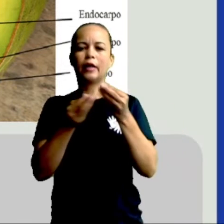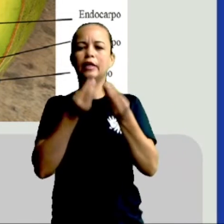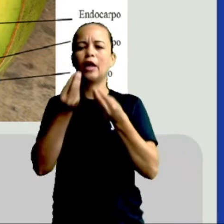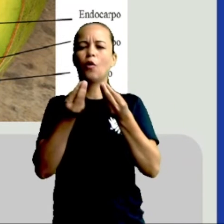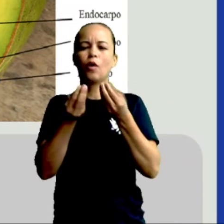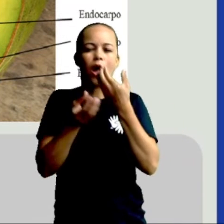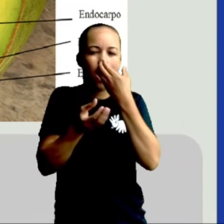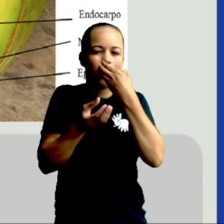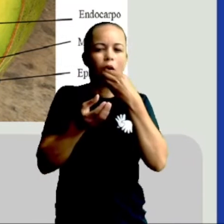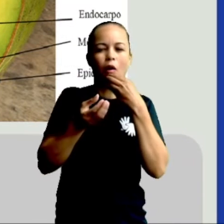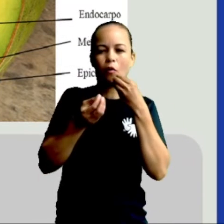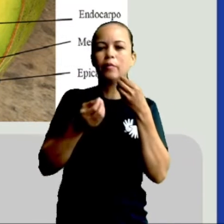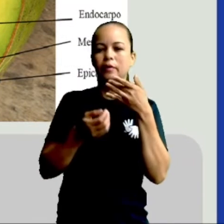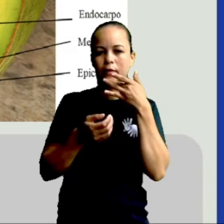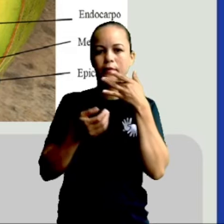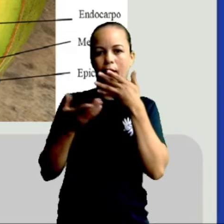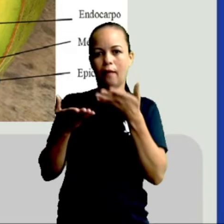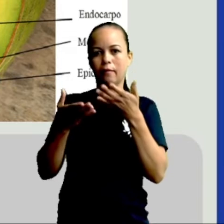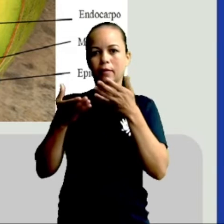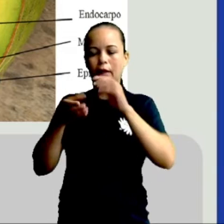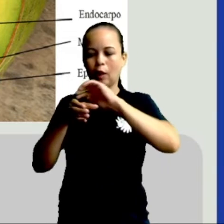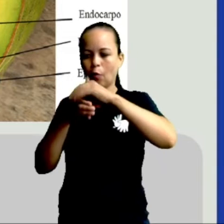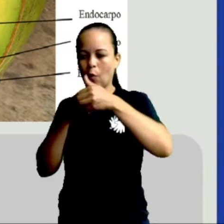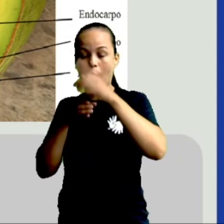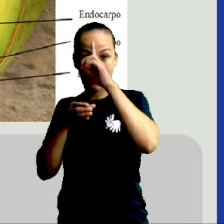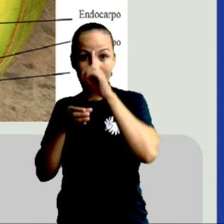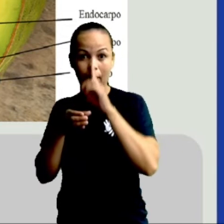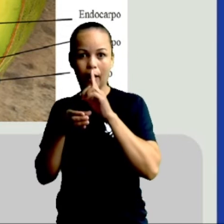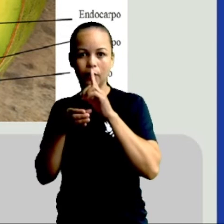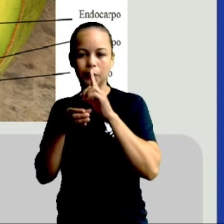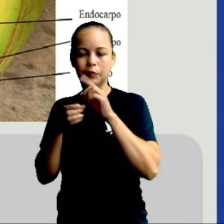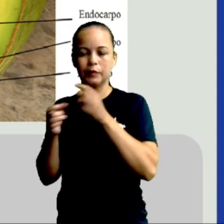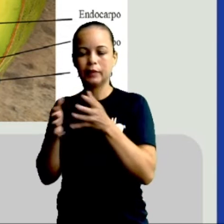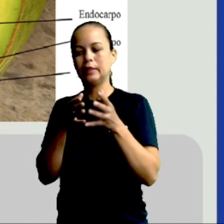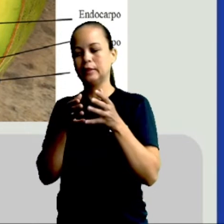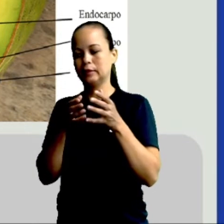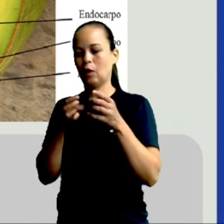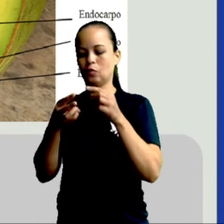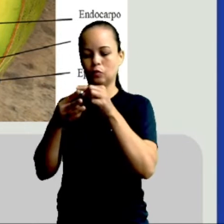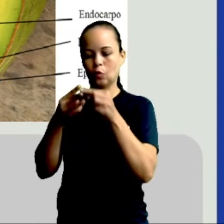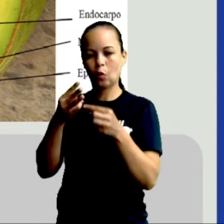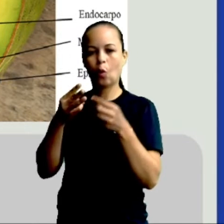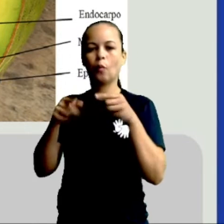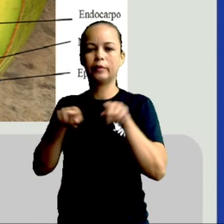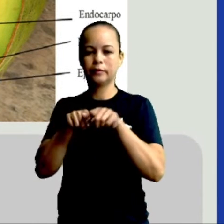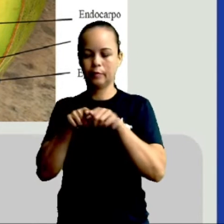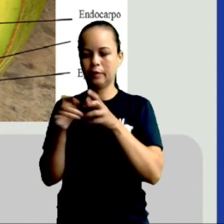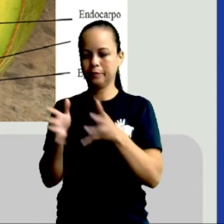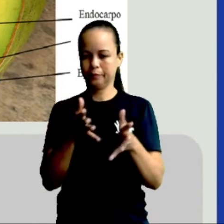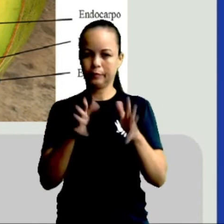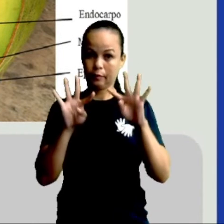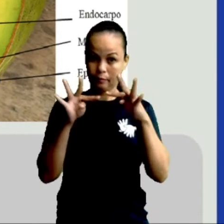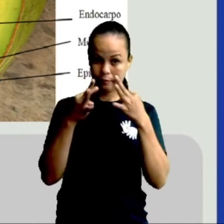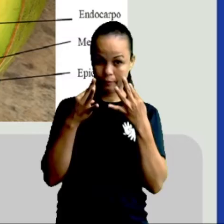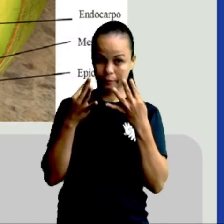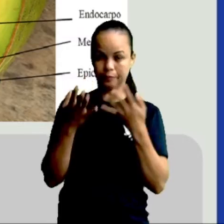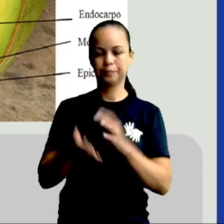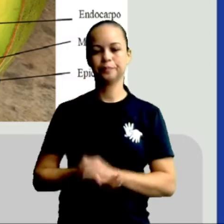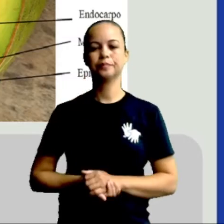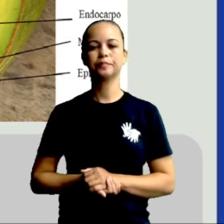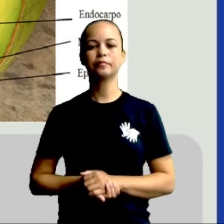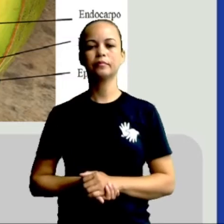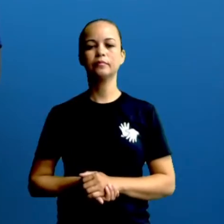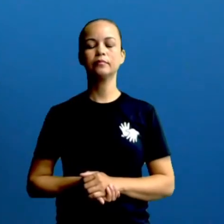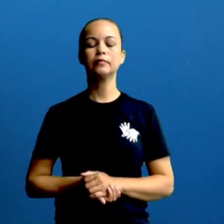epicarpo. Guardou essas informações? Prestou atenção? Então, é só partir para o abraço e ficar feliz. Volta aqui